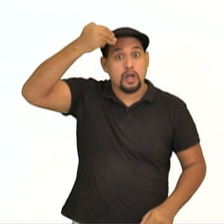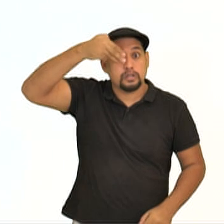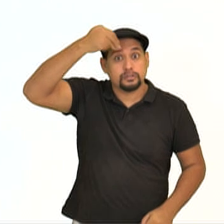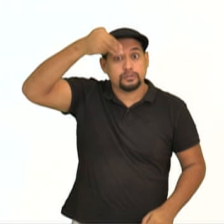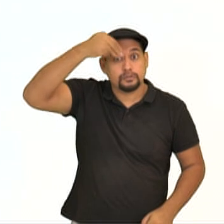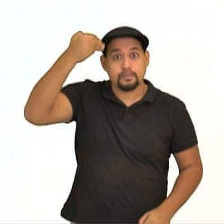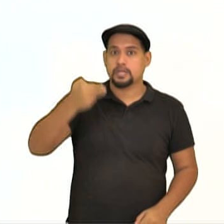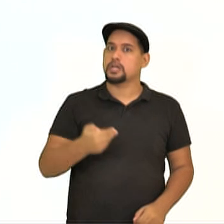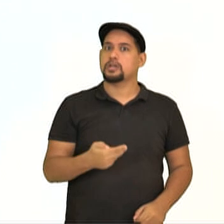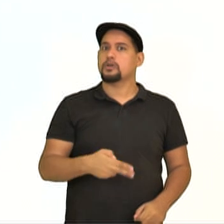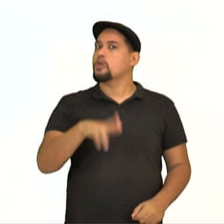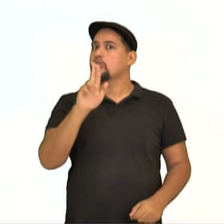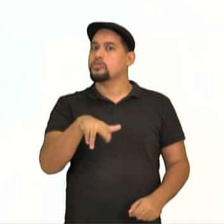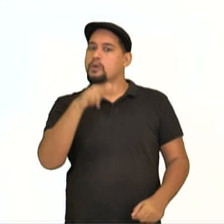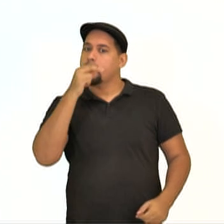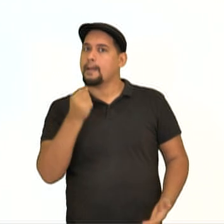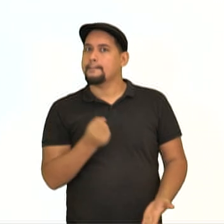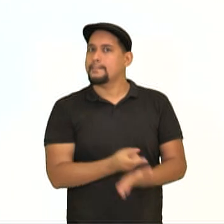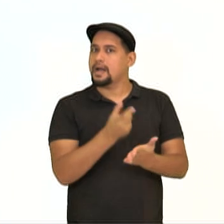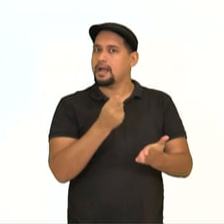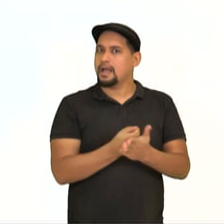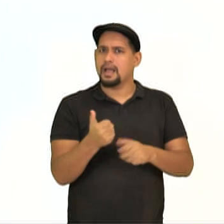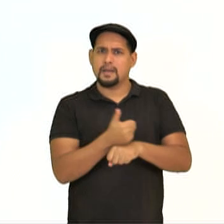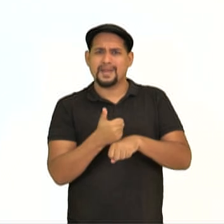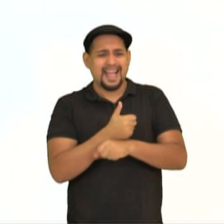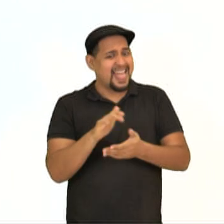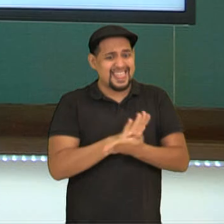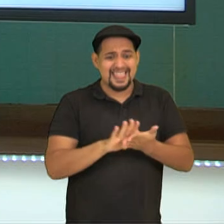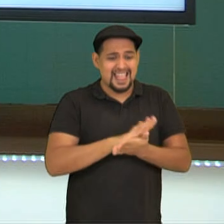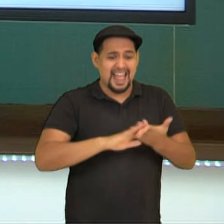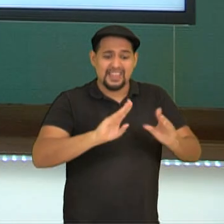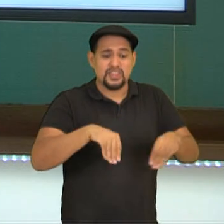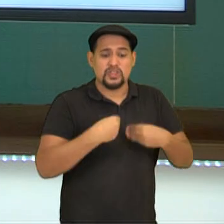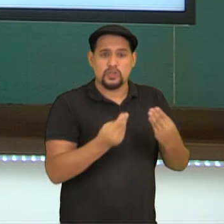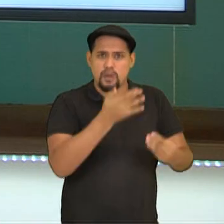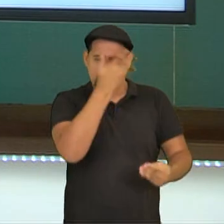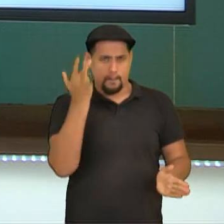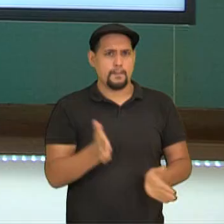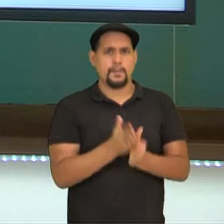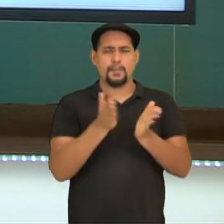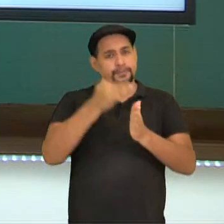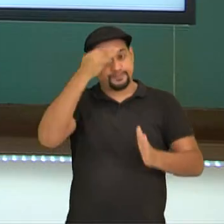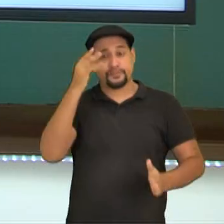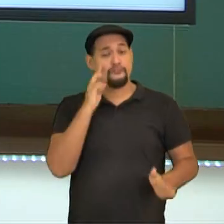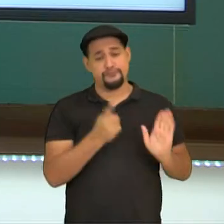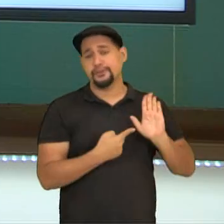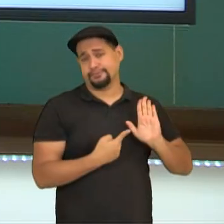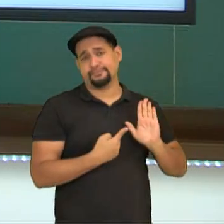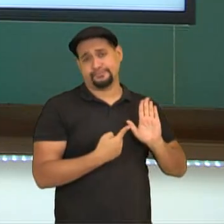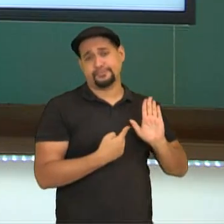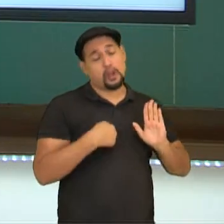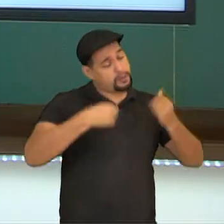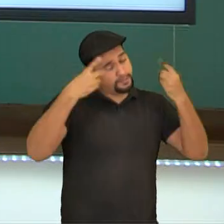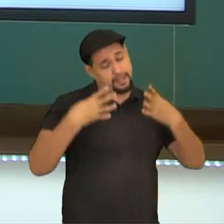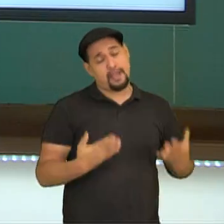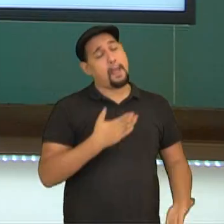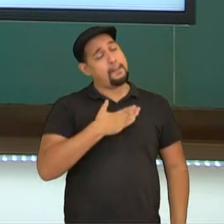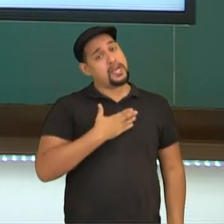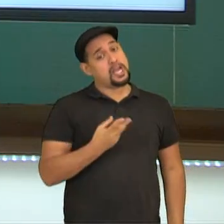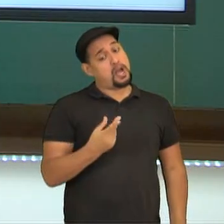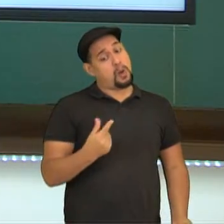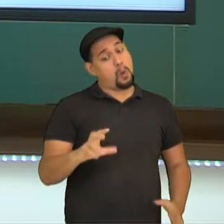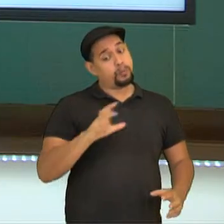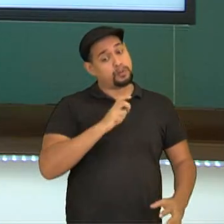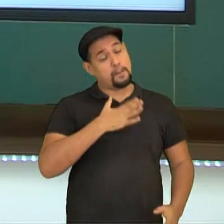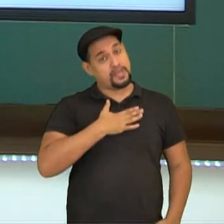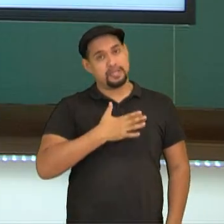sobrinho. Jamais será paga a conta do padeiro. Nada dou aos pobres. E o sobrinho falou, viu? Eu falei, é minha, tá aqui,